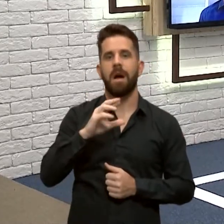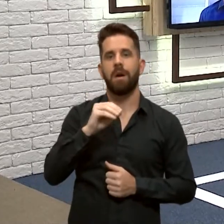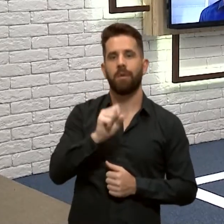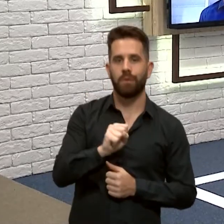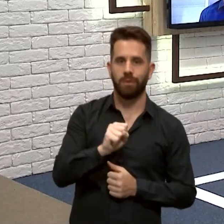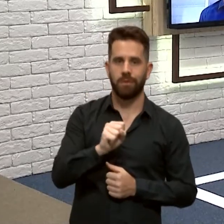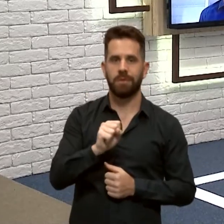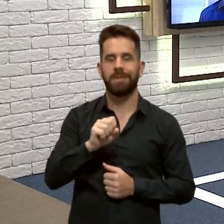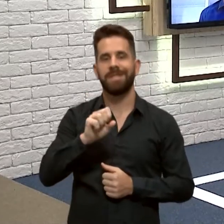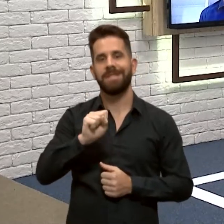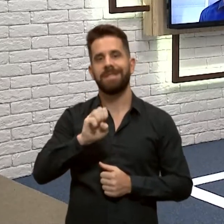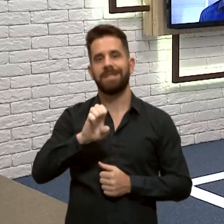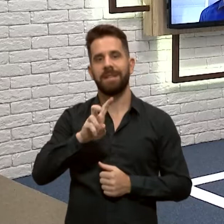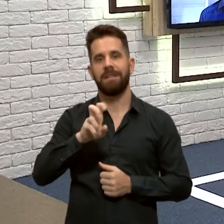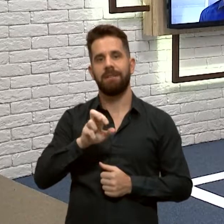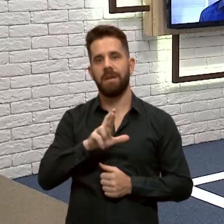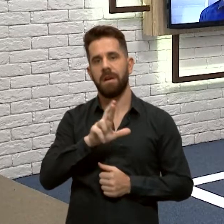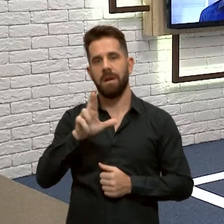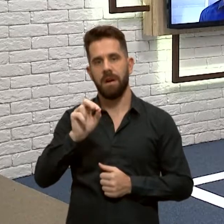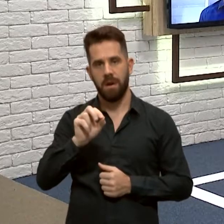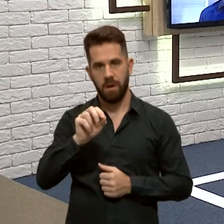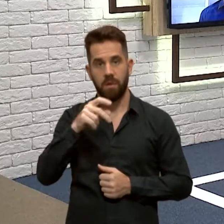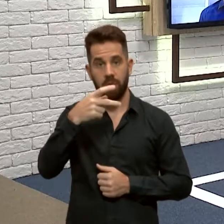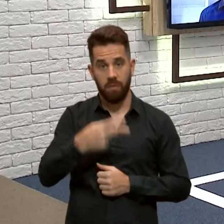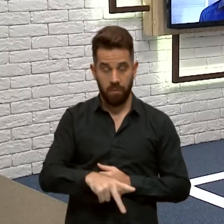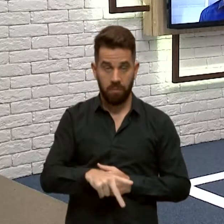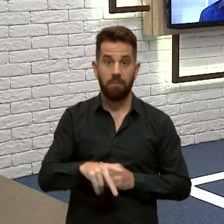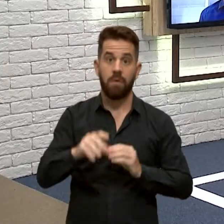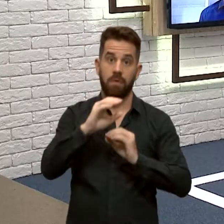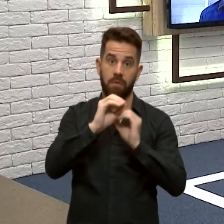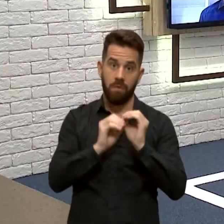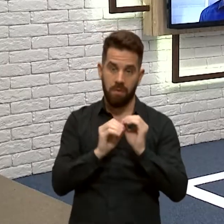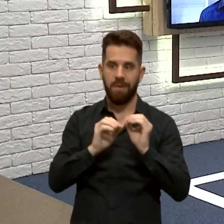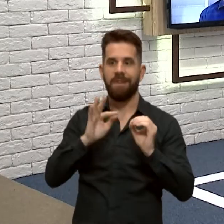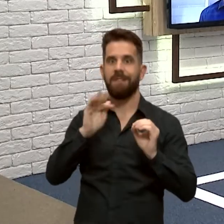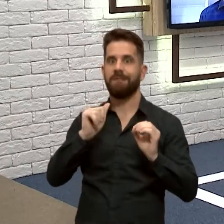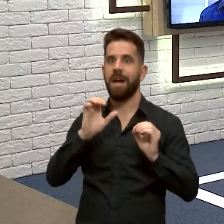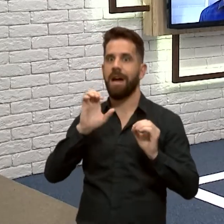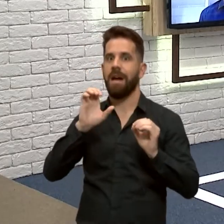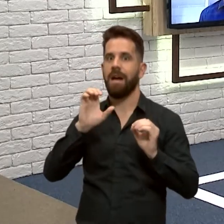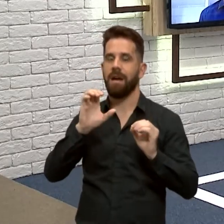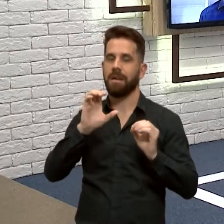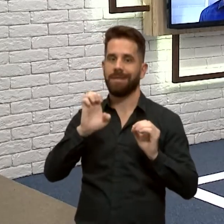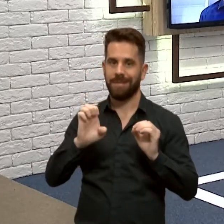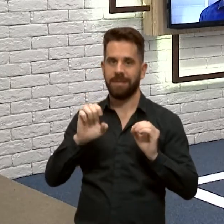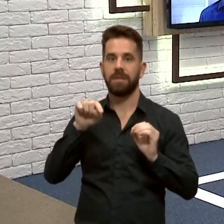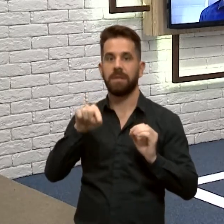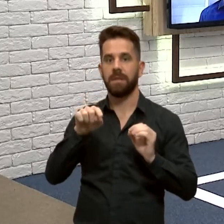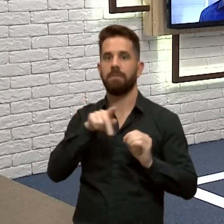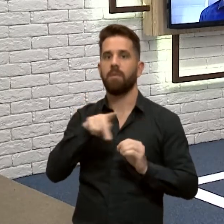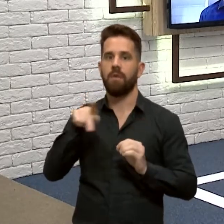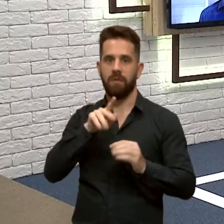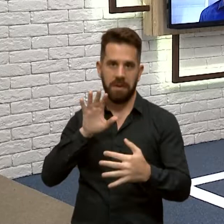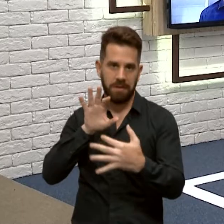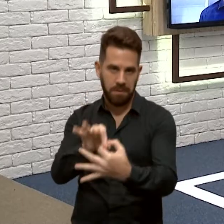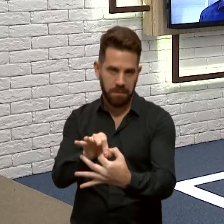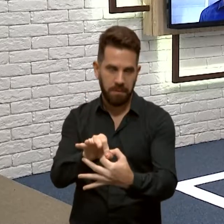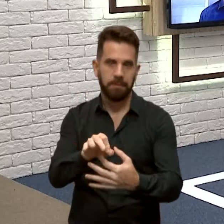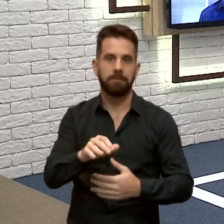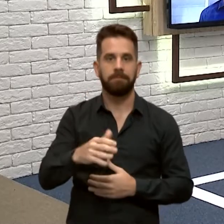Ciências Contábeis e Ciências Econômicas aqui da UFG, a FACE. Boa noite, professor Marcos, seja bem-vindo, tudo